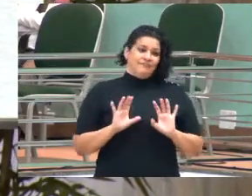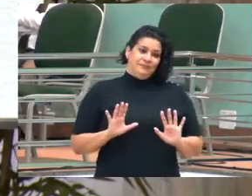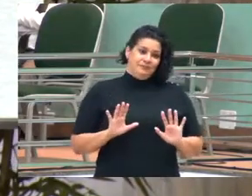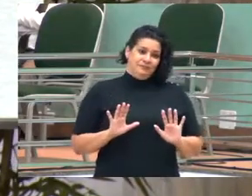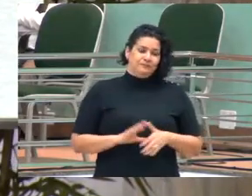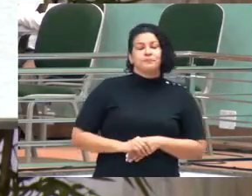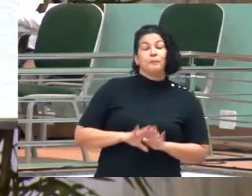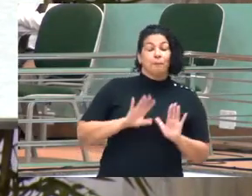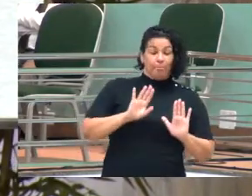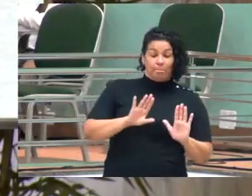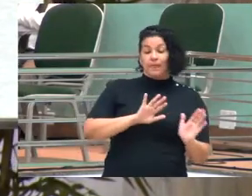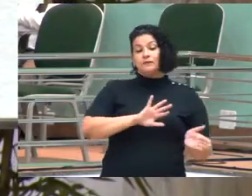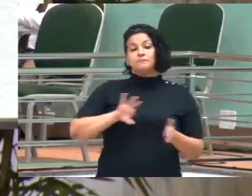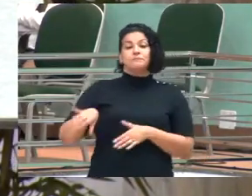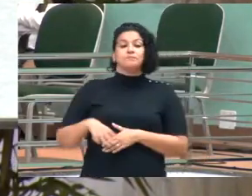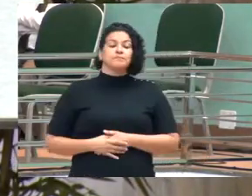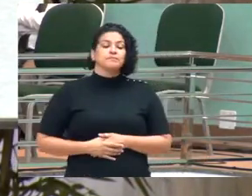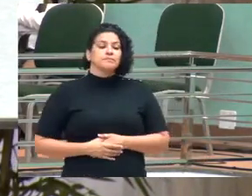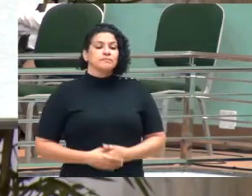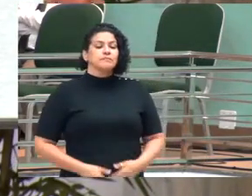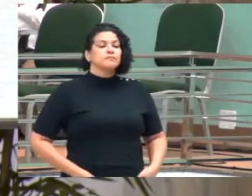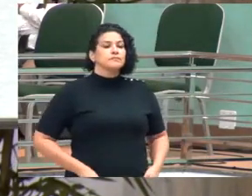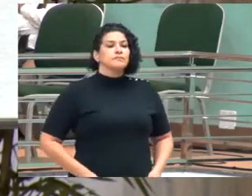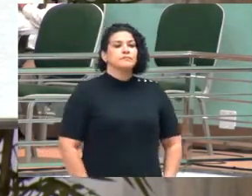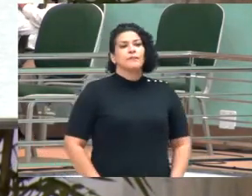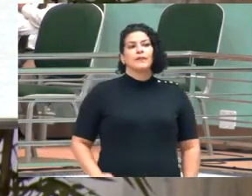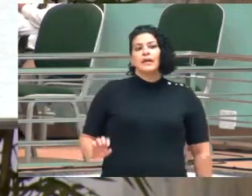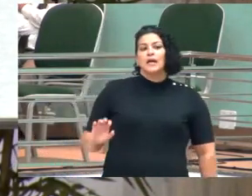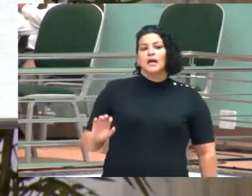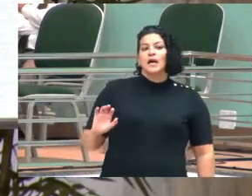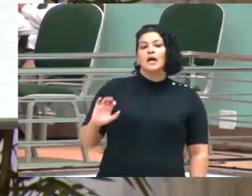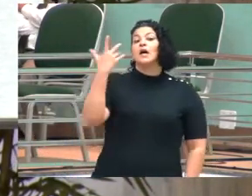Herodes Antipas me viu.